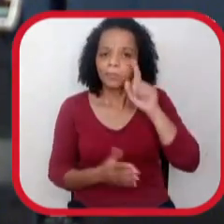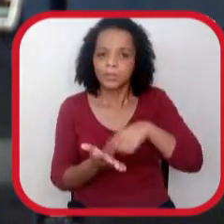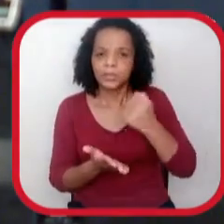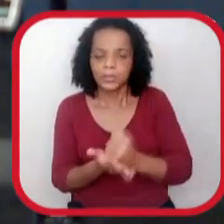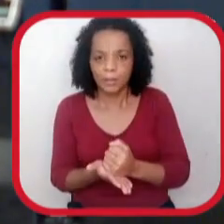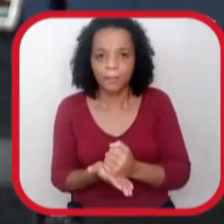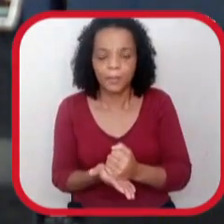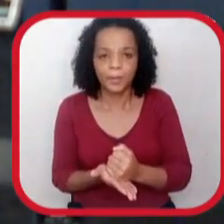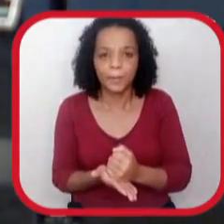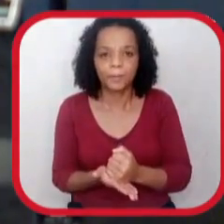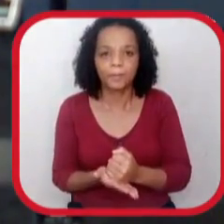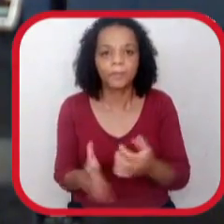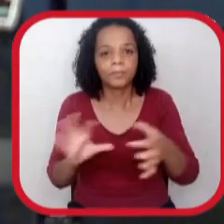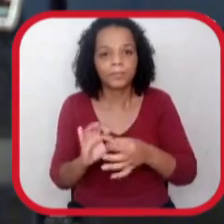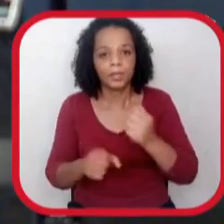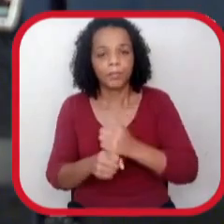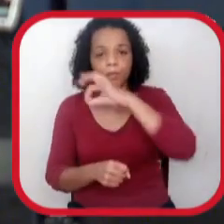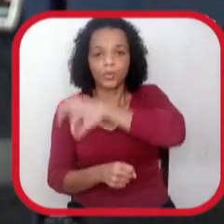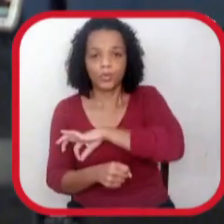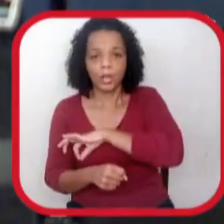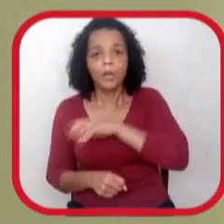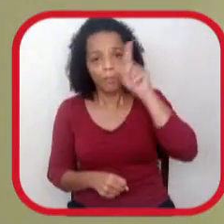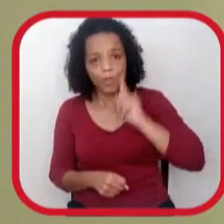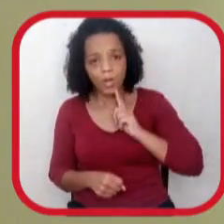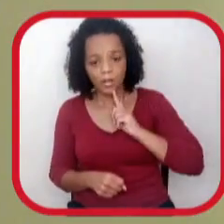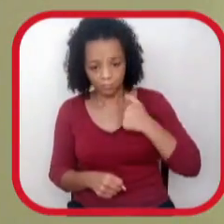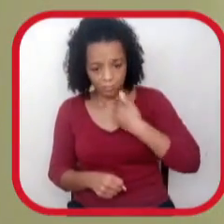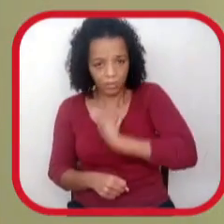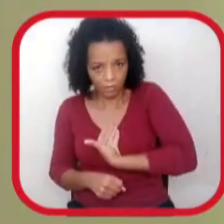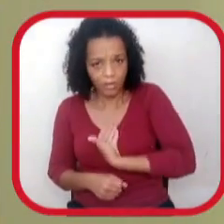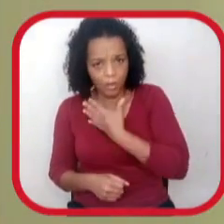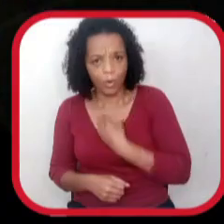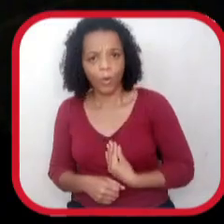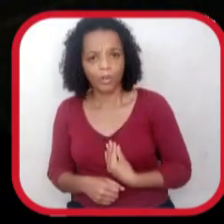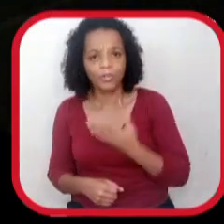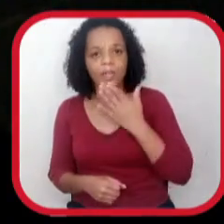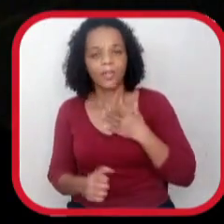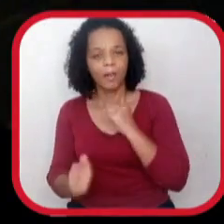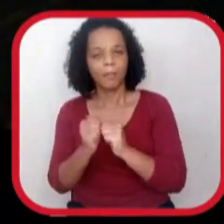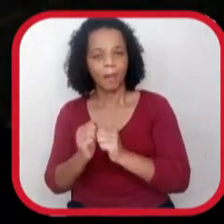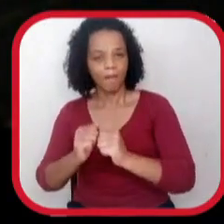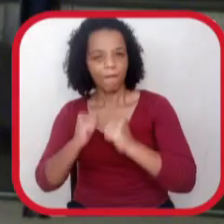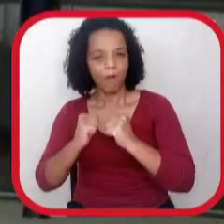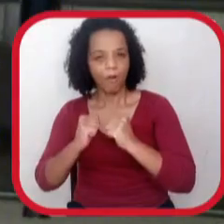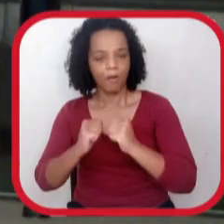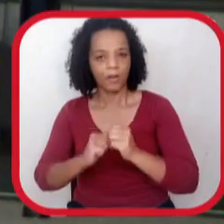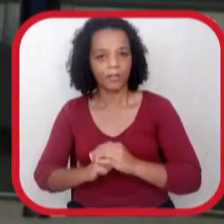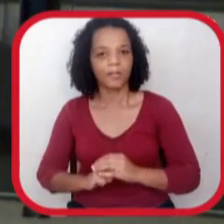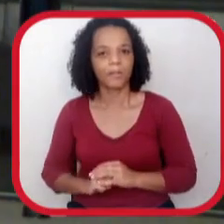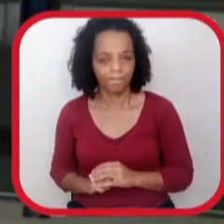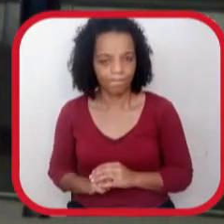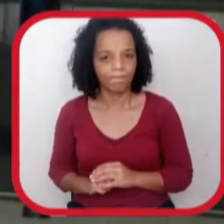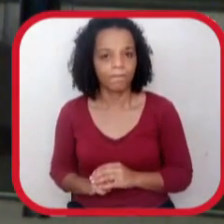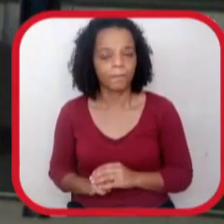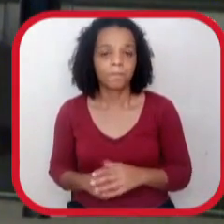protegia-me sempre no lado profissional. Eu gosto de ser mulher nos mídias, acho que temos um papel forte e